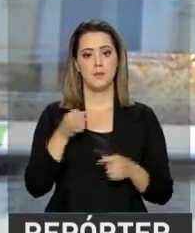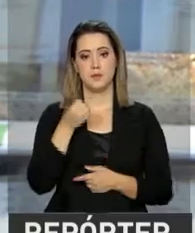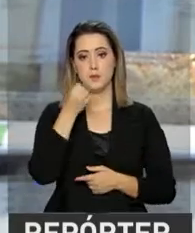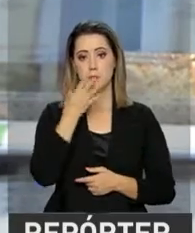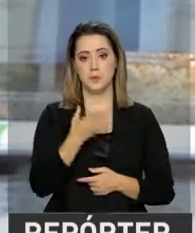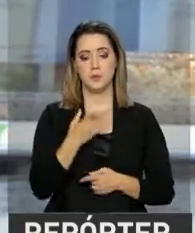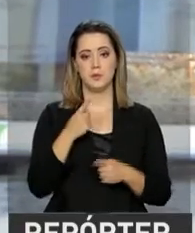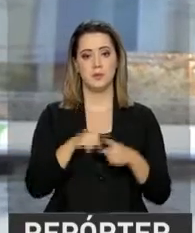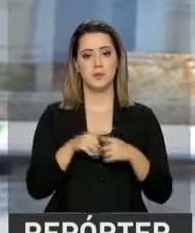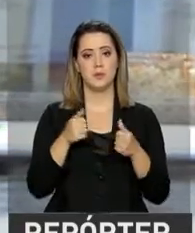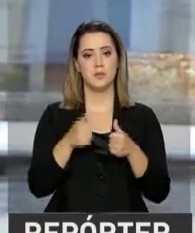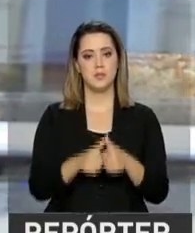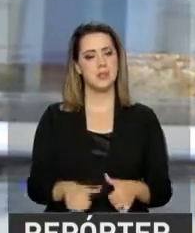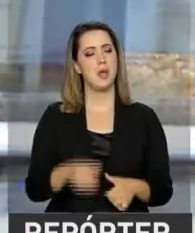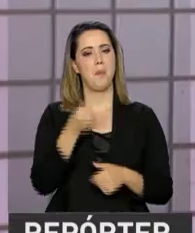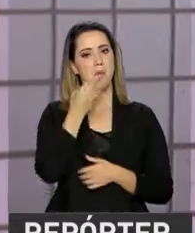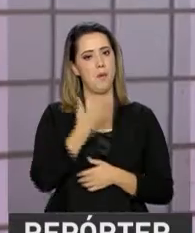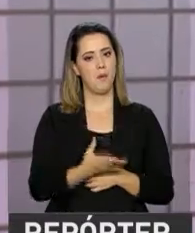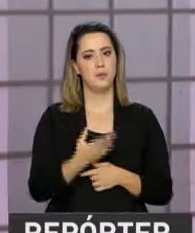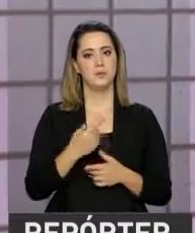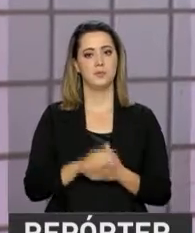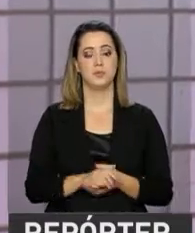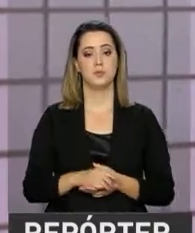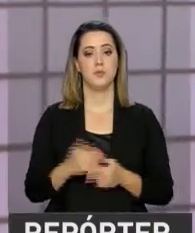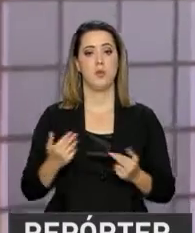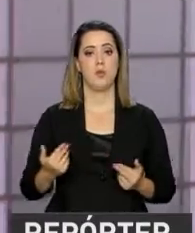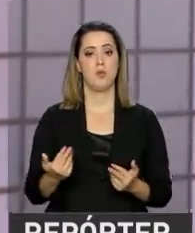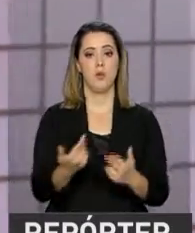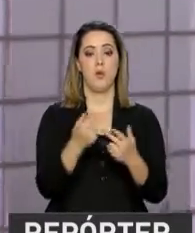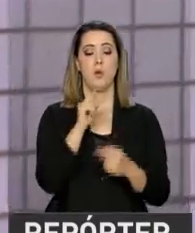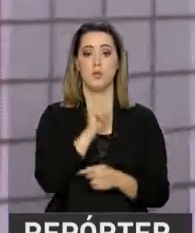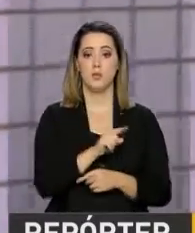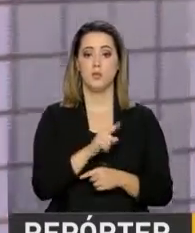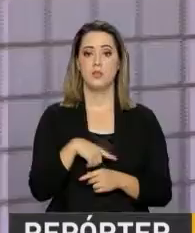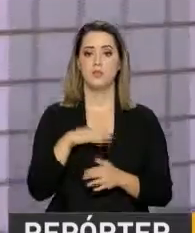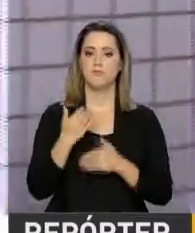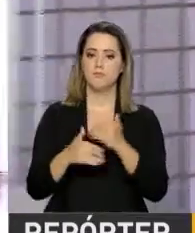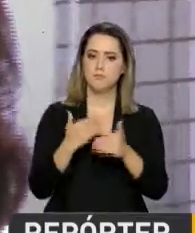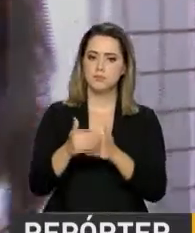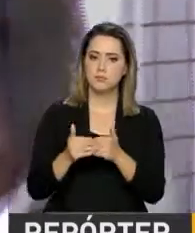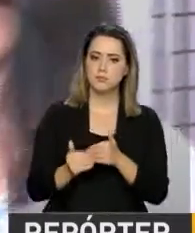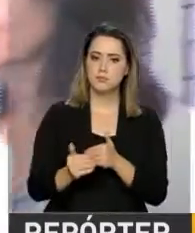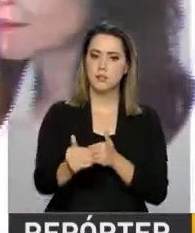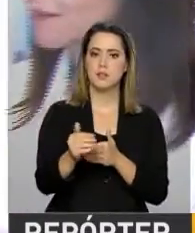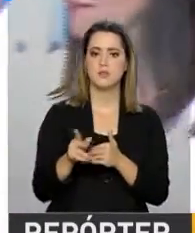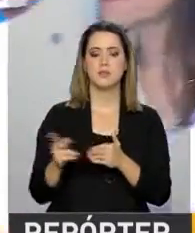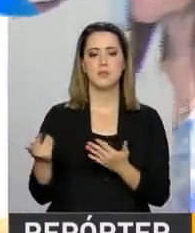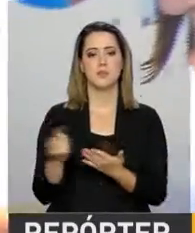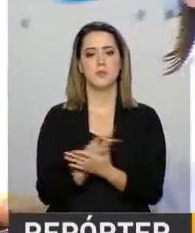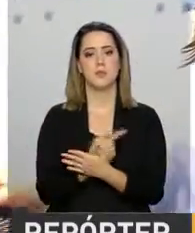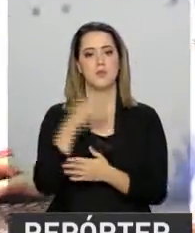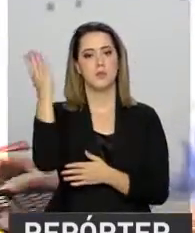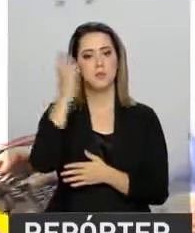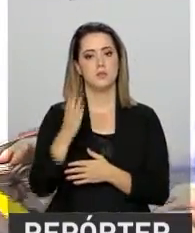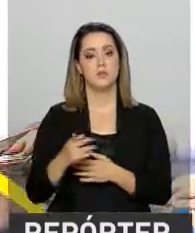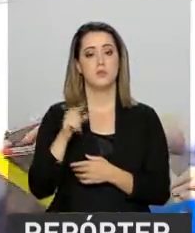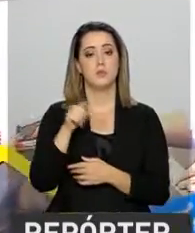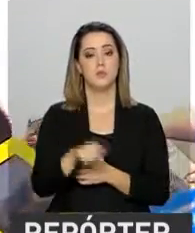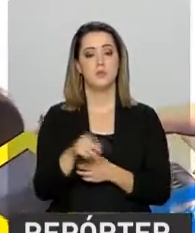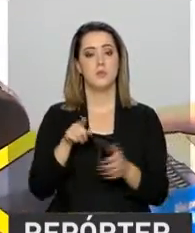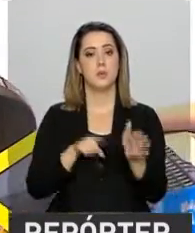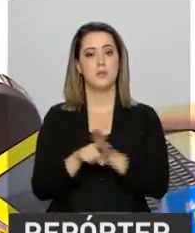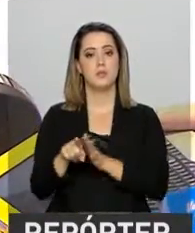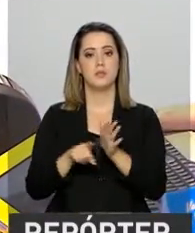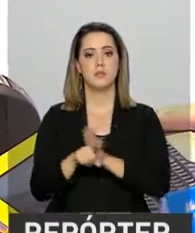a pena estava lendo apenas casos como o da maria angélica estão ficando cada vez mais freqüentes no brasil segundo uma